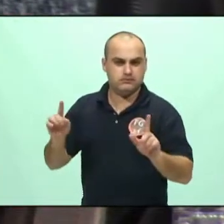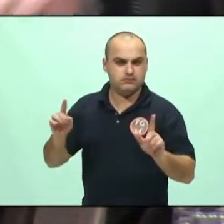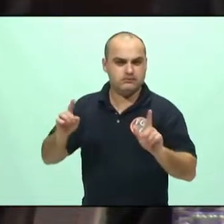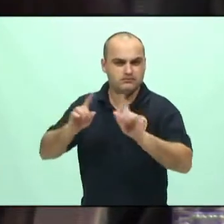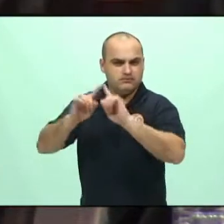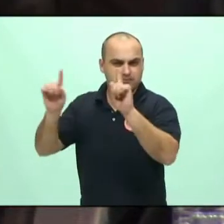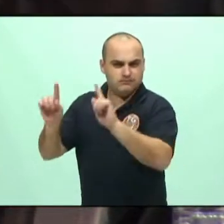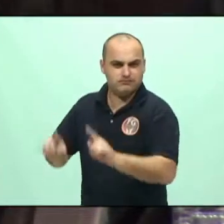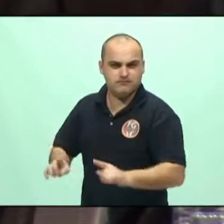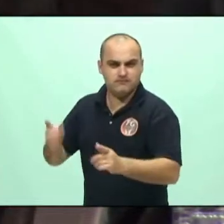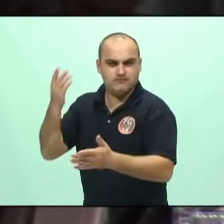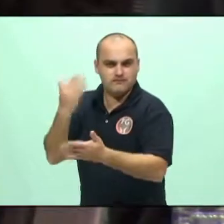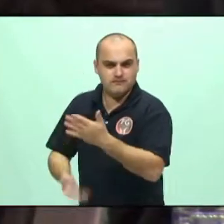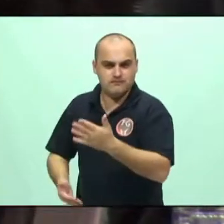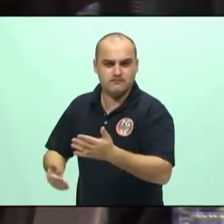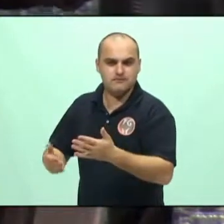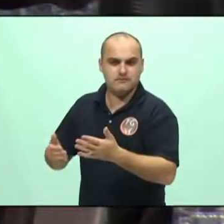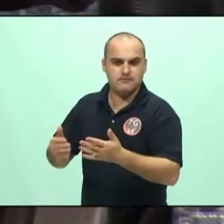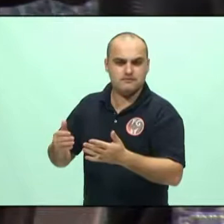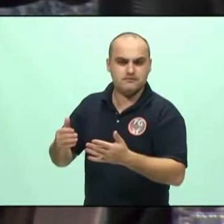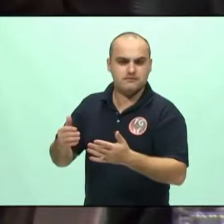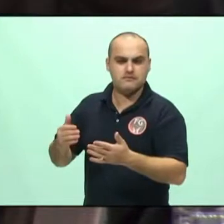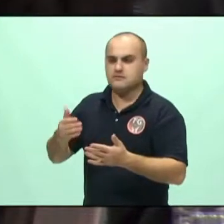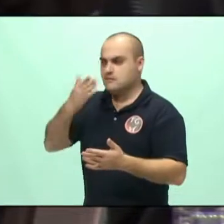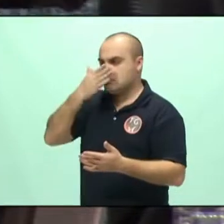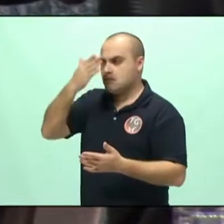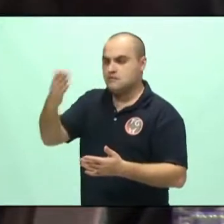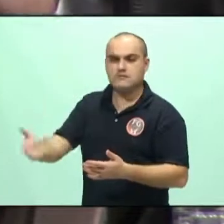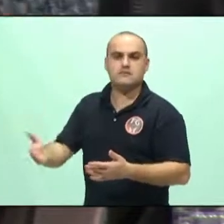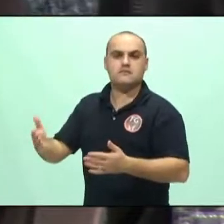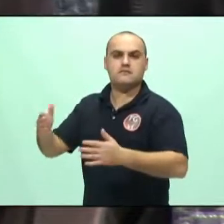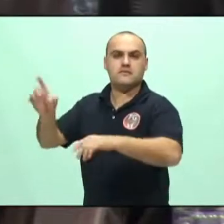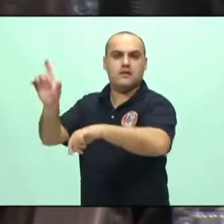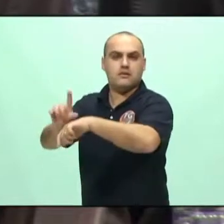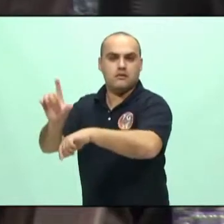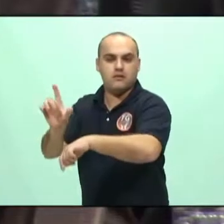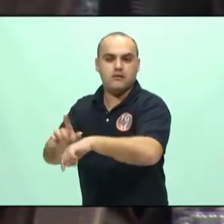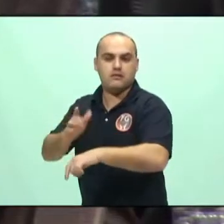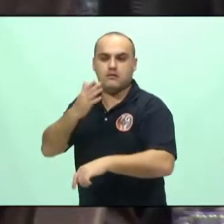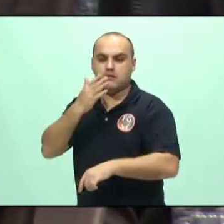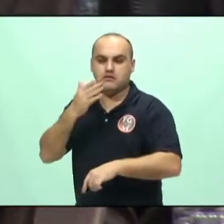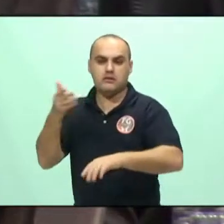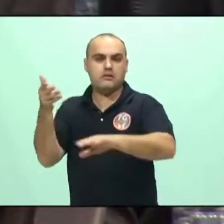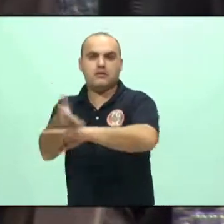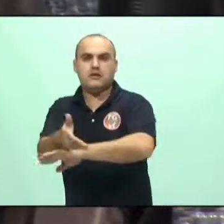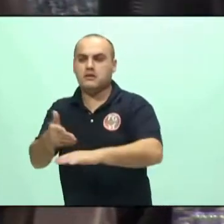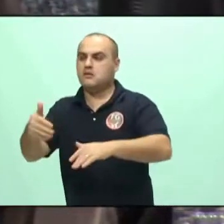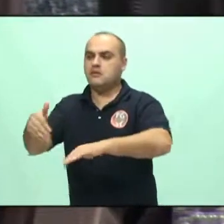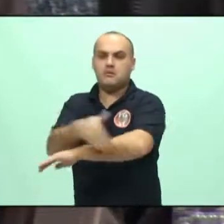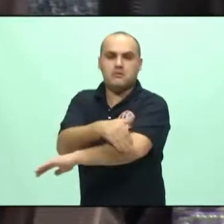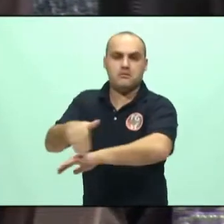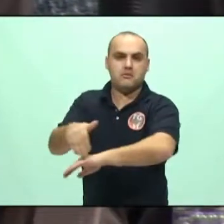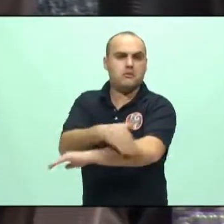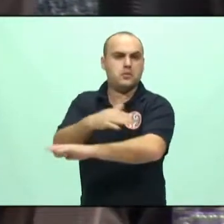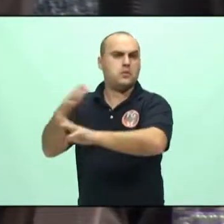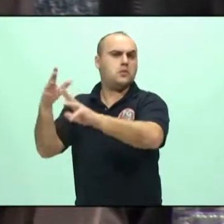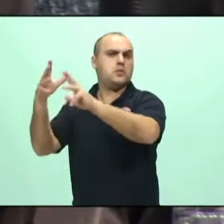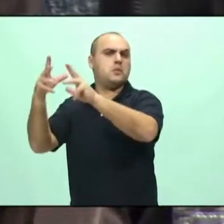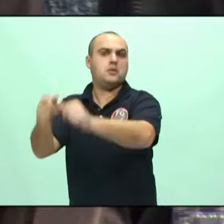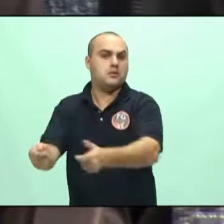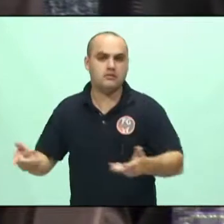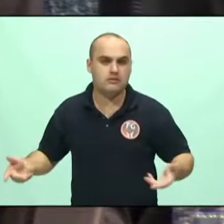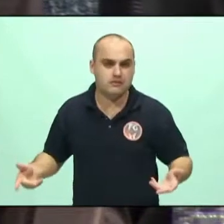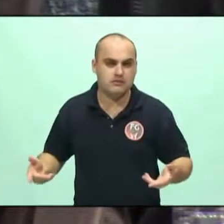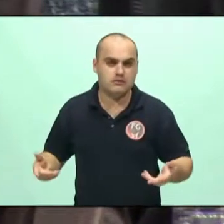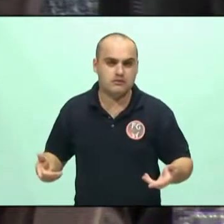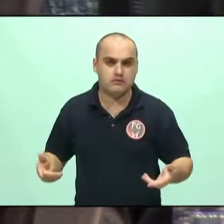e foram colocando tachão na frente dos comércios na entrada das ruas tá achando e tudo E aí o alertei o secretário secretário